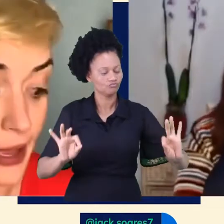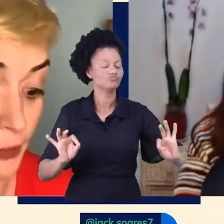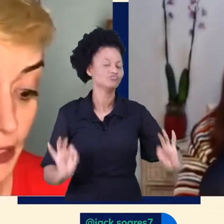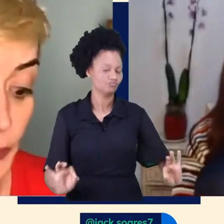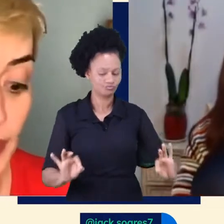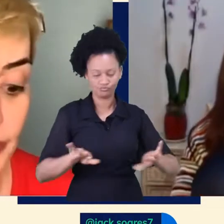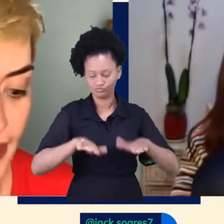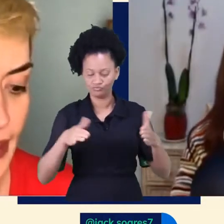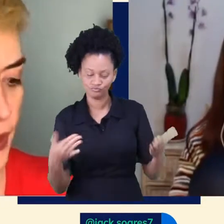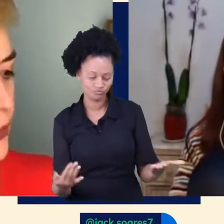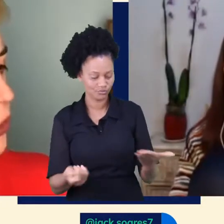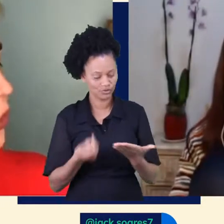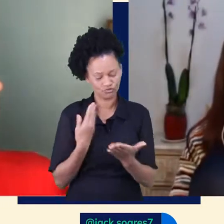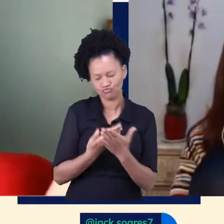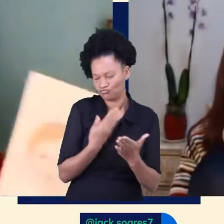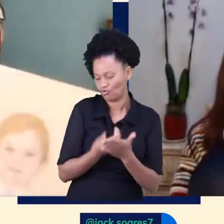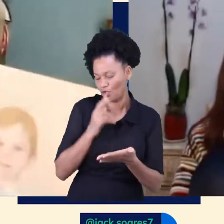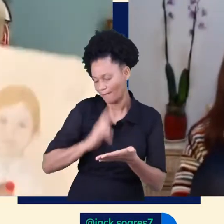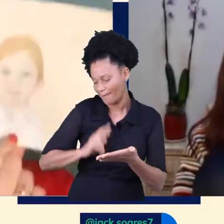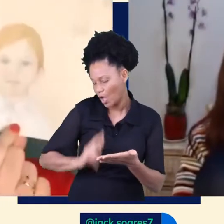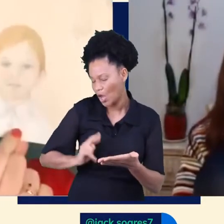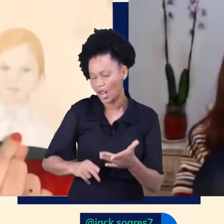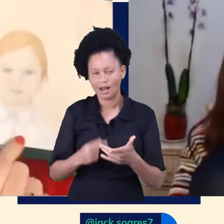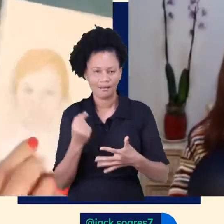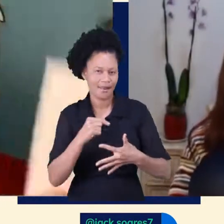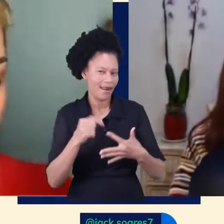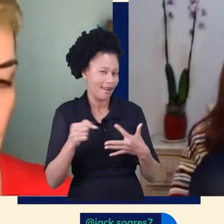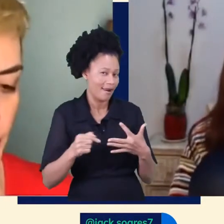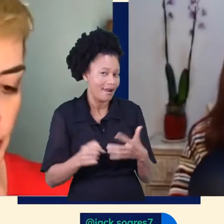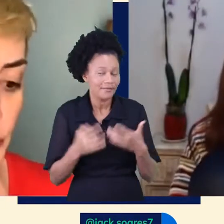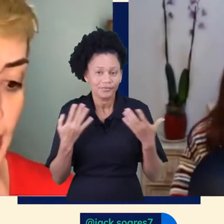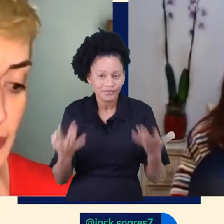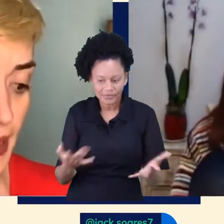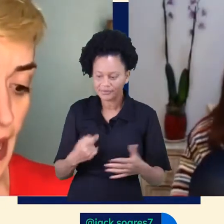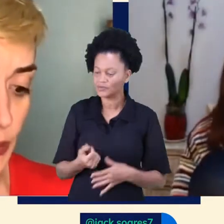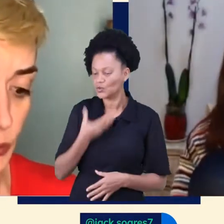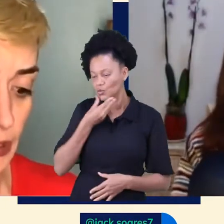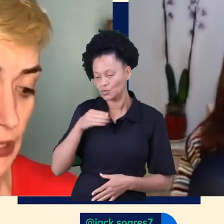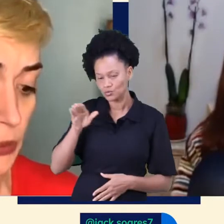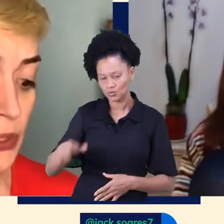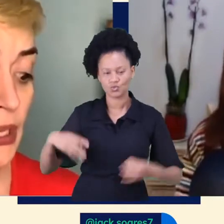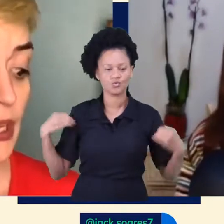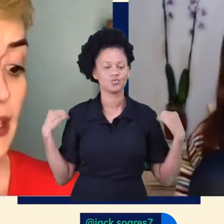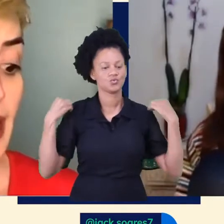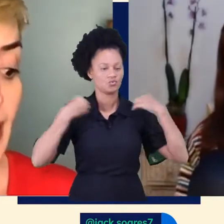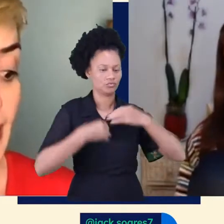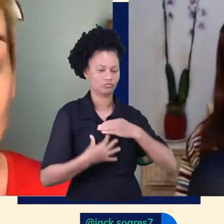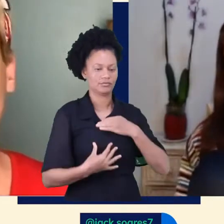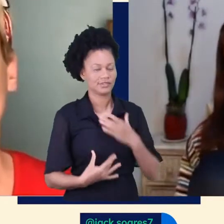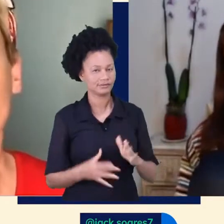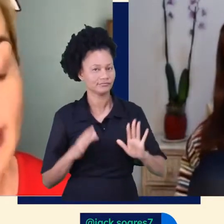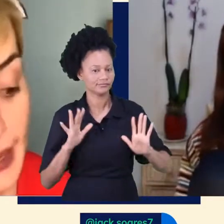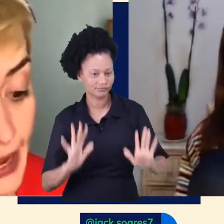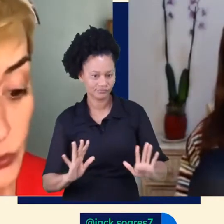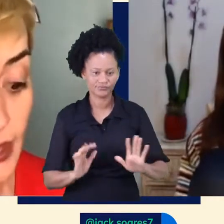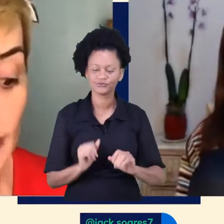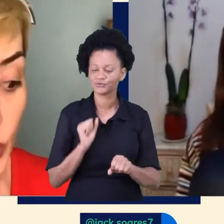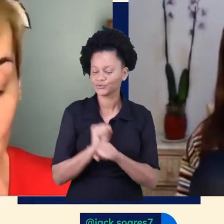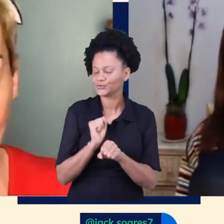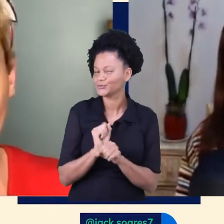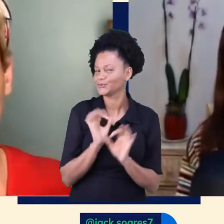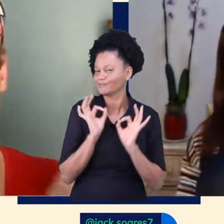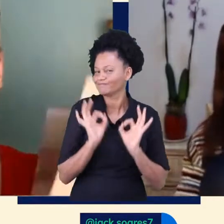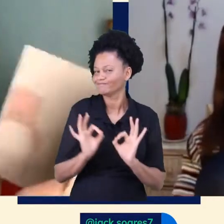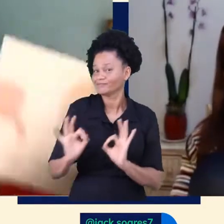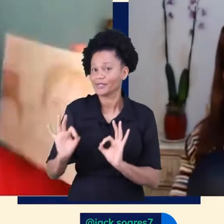certinho. Então, é o menino perfeito, ele usa camisa e tal, faz tudo o que é esperado do menino. E aí ele tem um segredo,